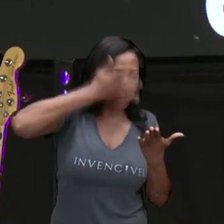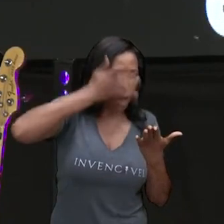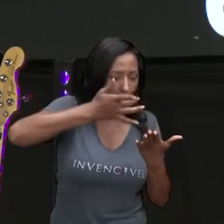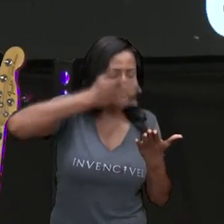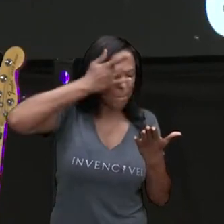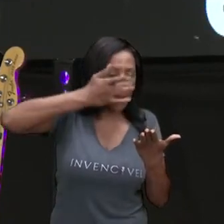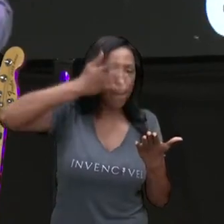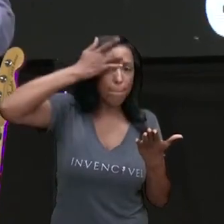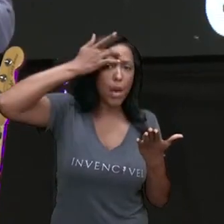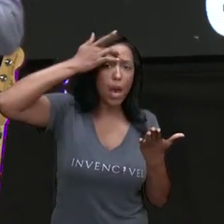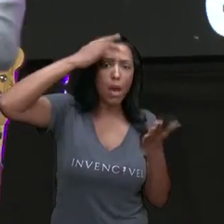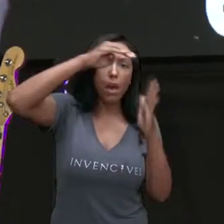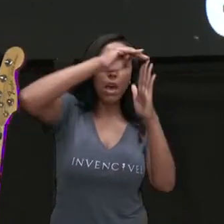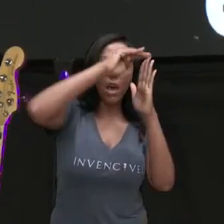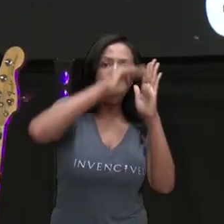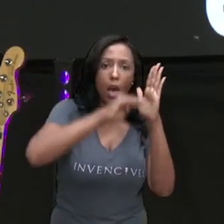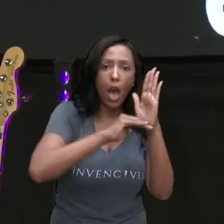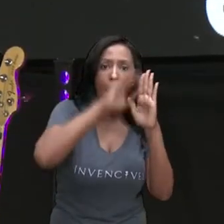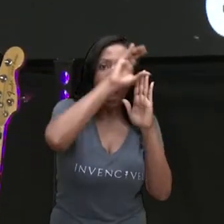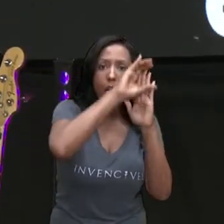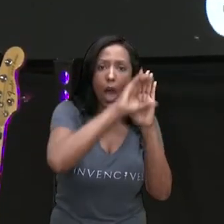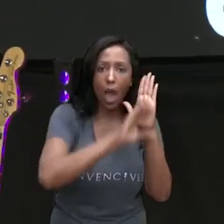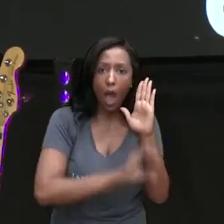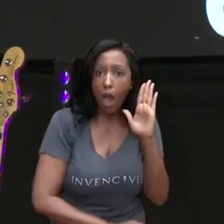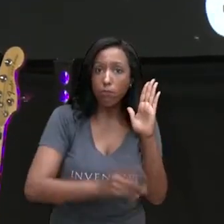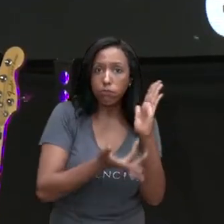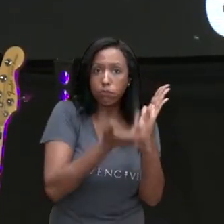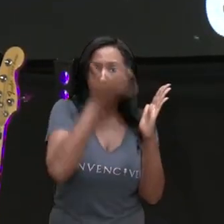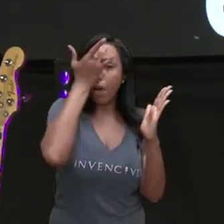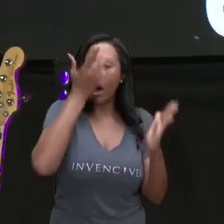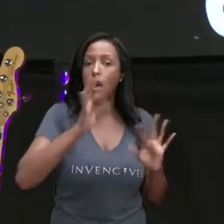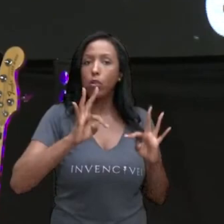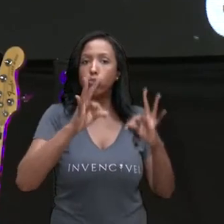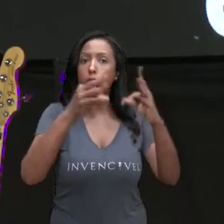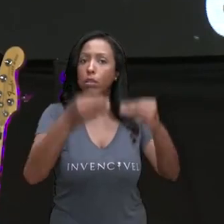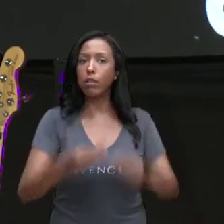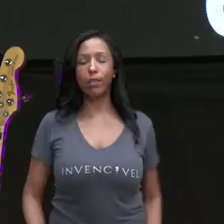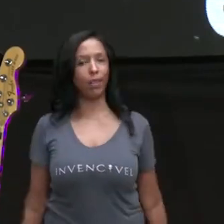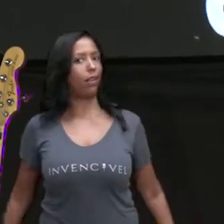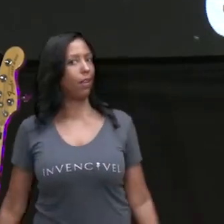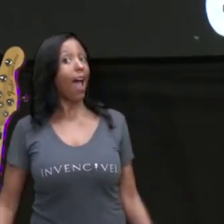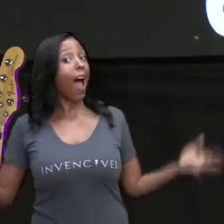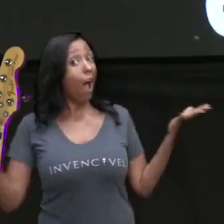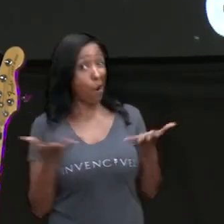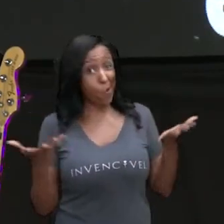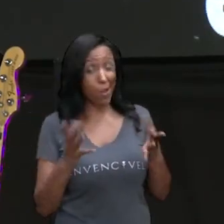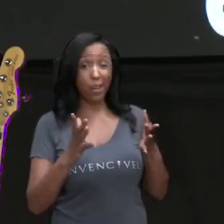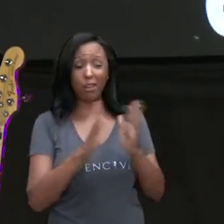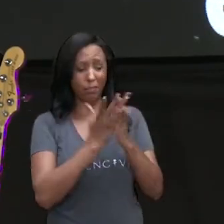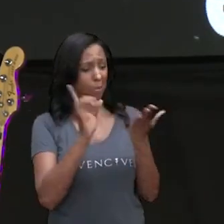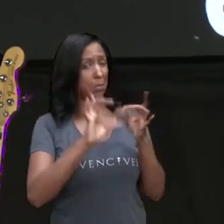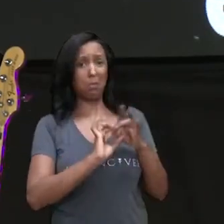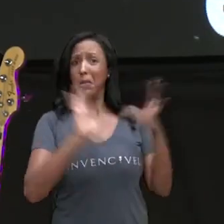retiveram a palavra, o pouquinho, e agora a gente tem Bíblia à vontade, tem Bíblia no celular, tem Bíblia em papel, tem Bíblia do